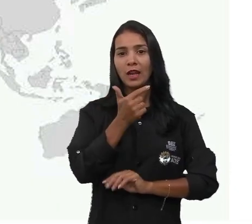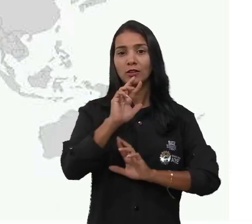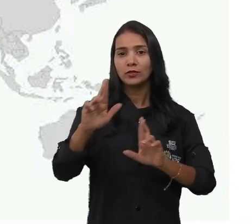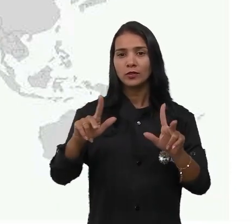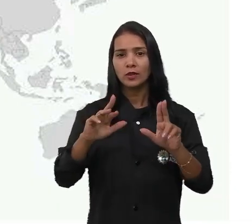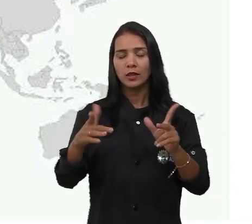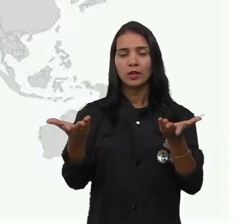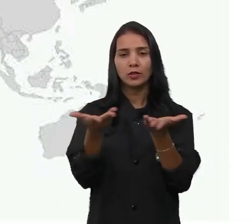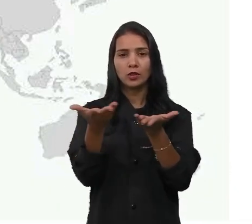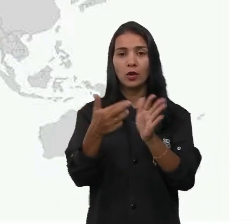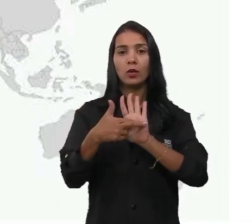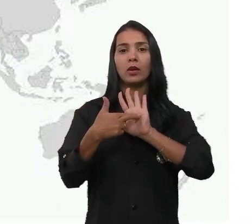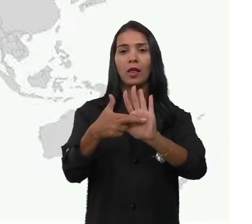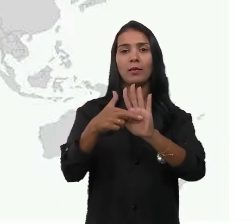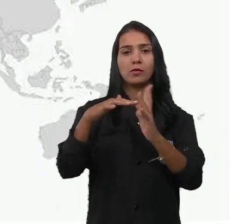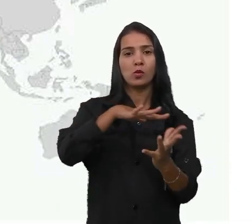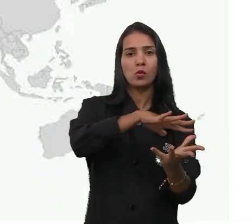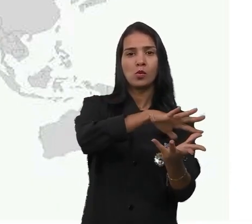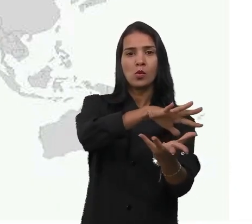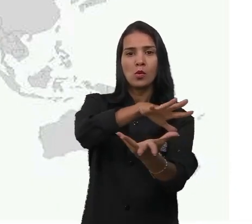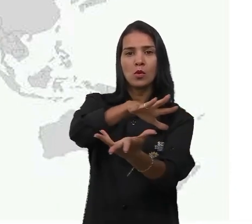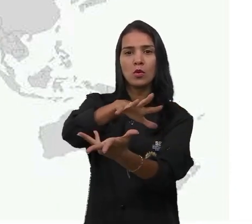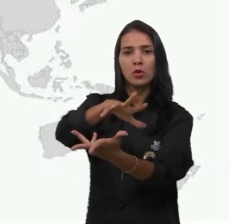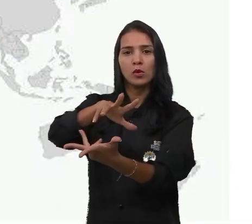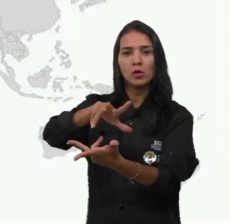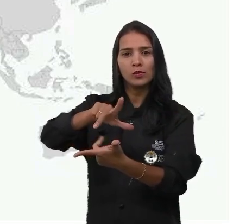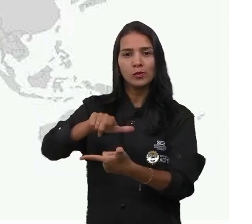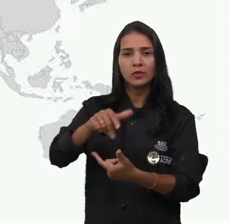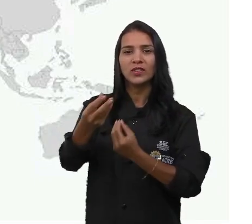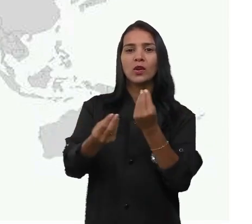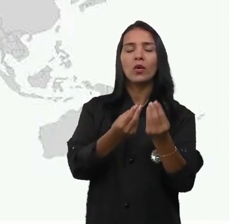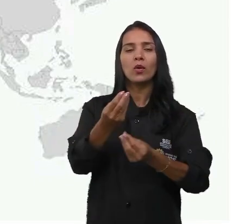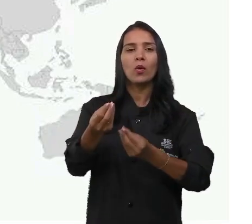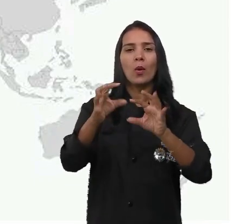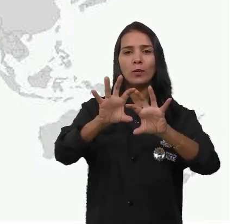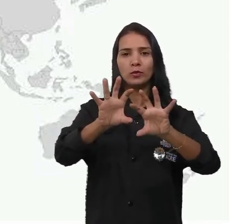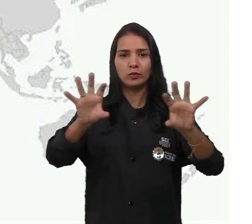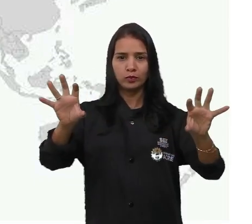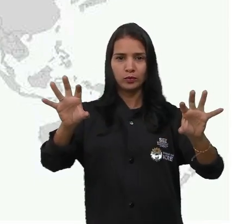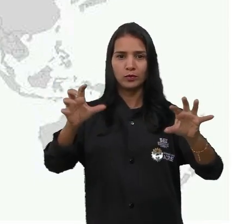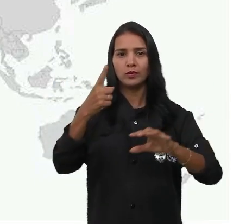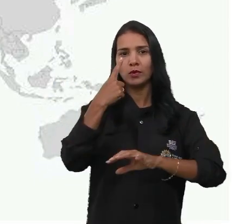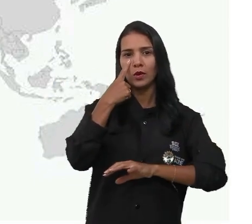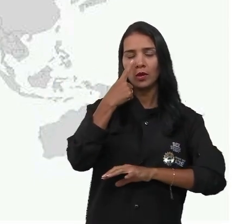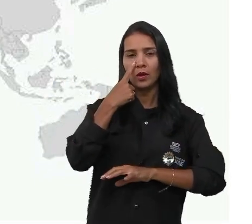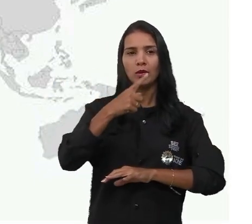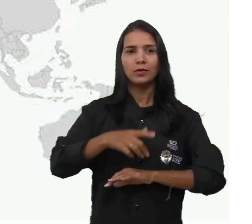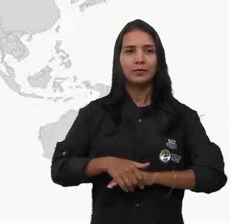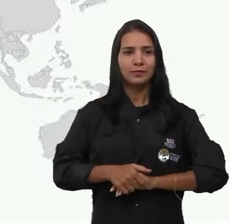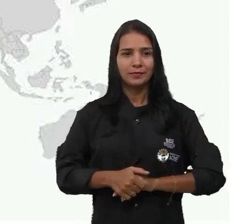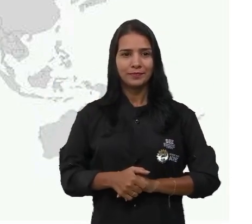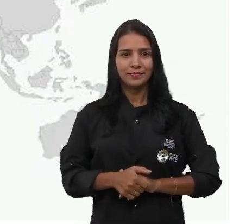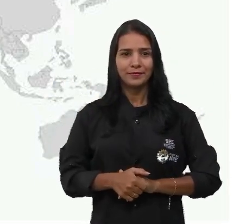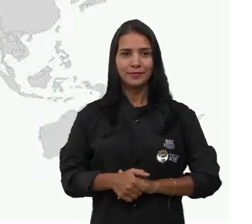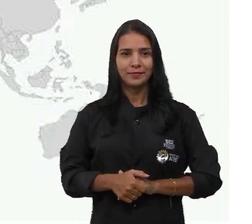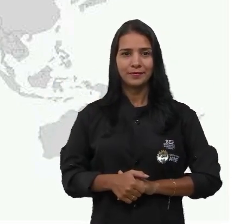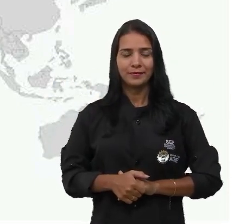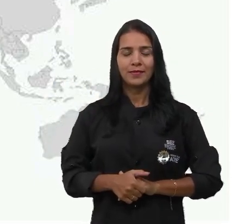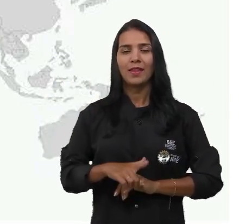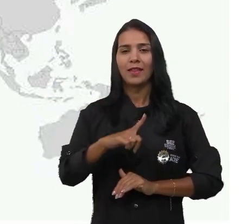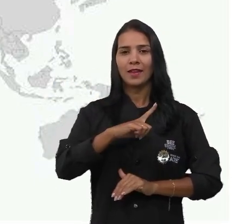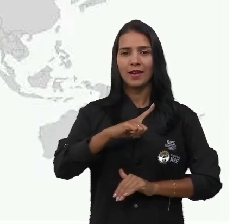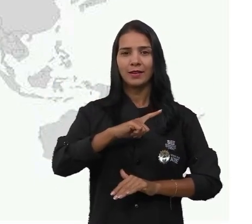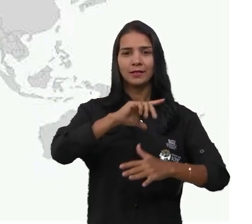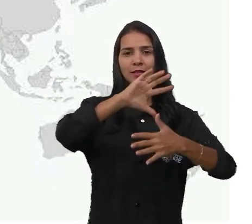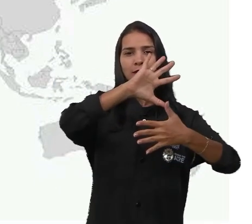a representação do que seria o planisfério terrestre. Bem, aqui nós temos os continentes juntamente